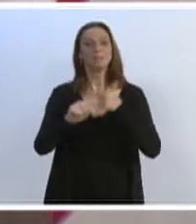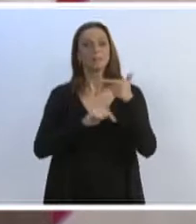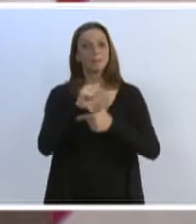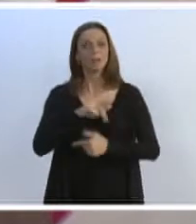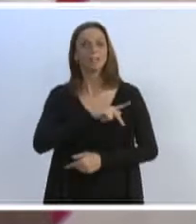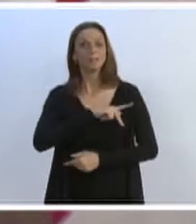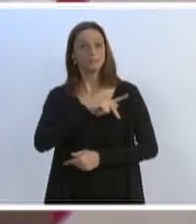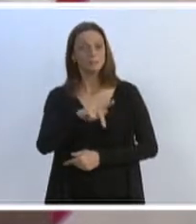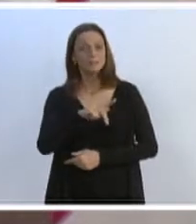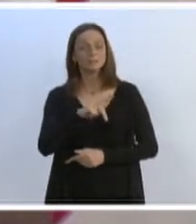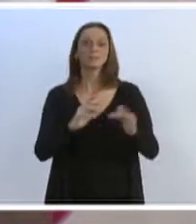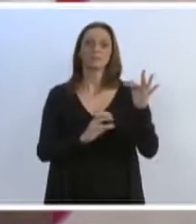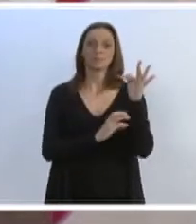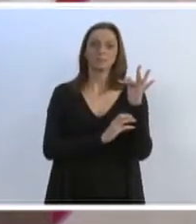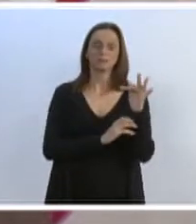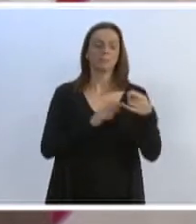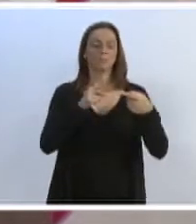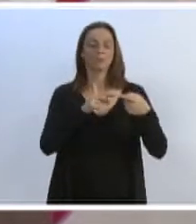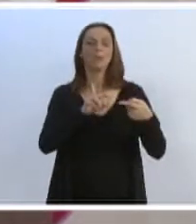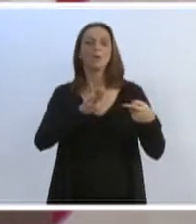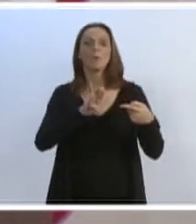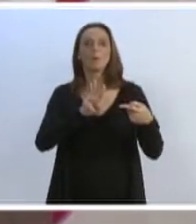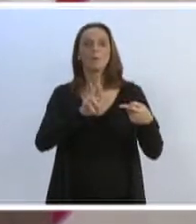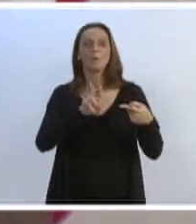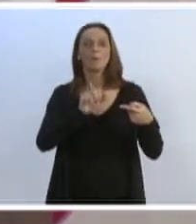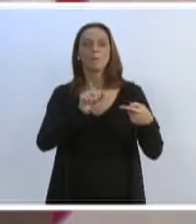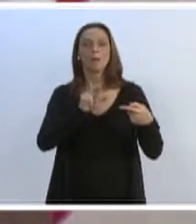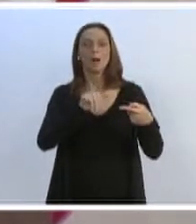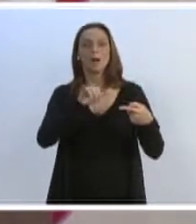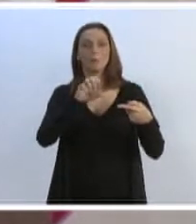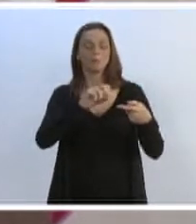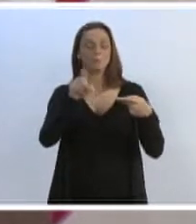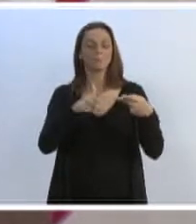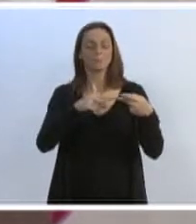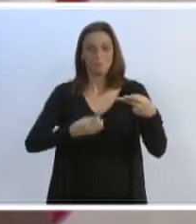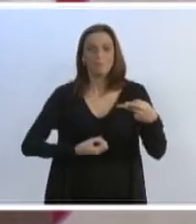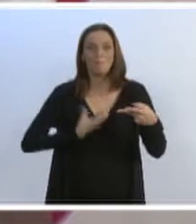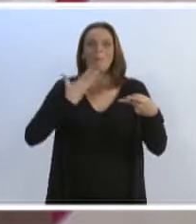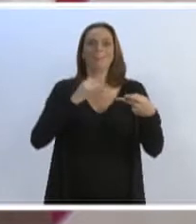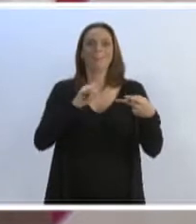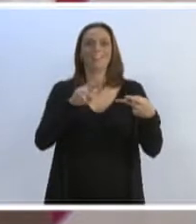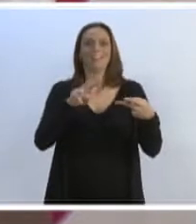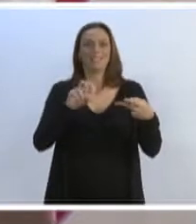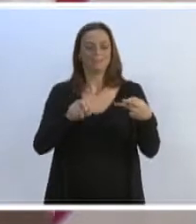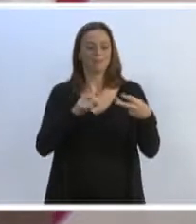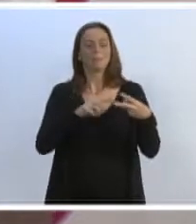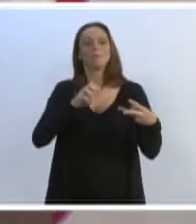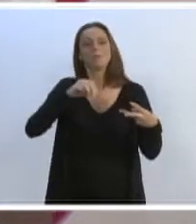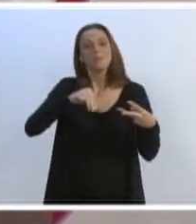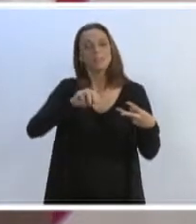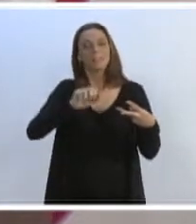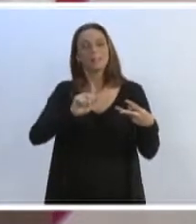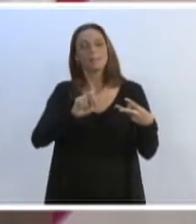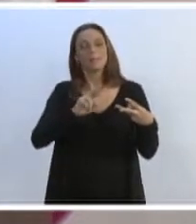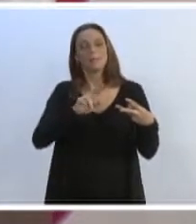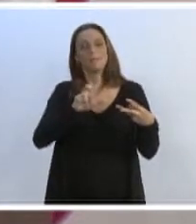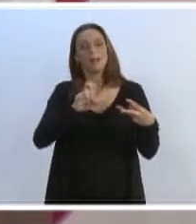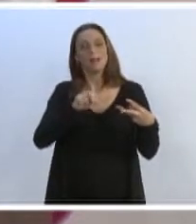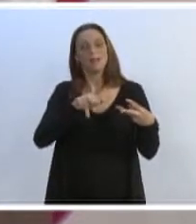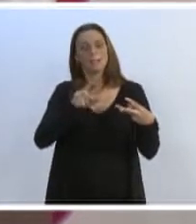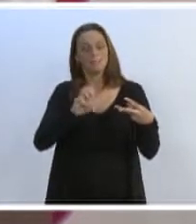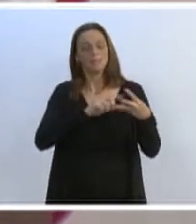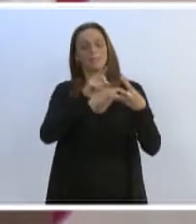natureza, publicada ininterruptamente ao longo de 60 anos, né, o que demonstra muito bem a abnegação de todos os